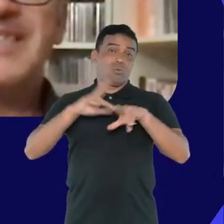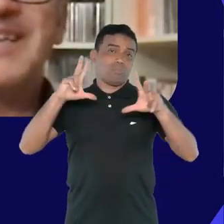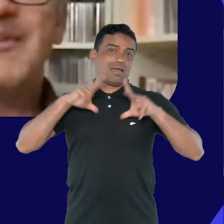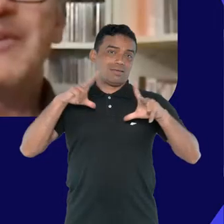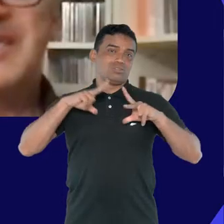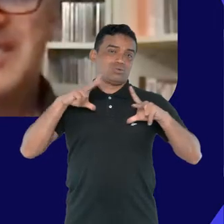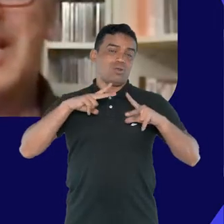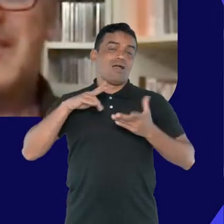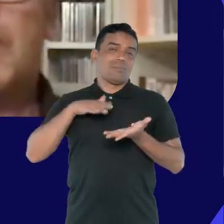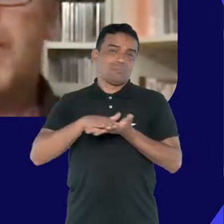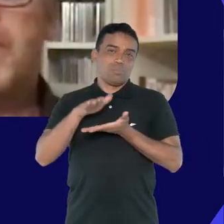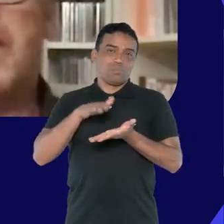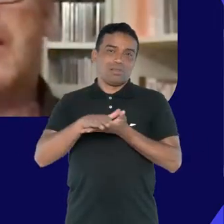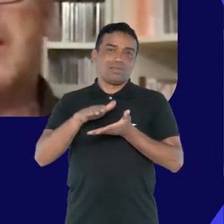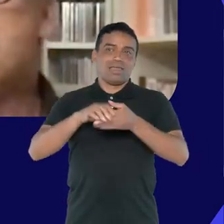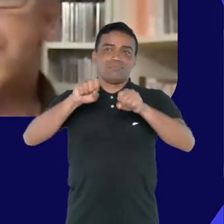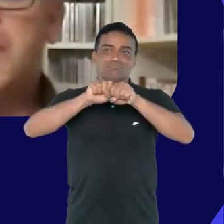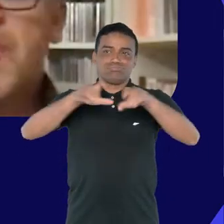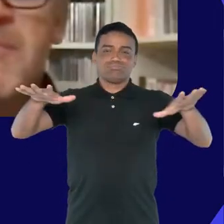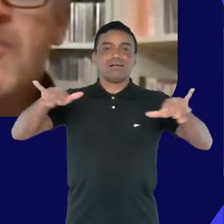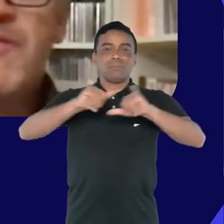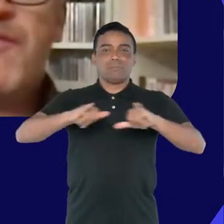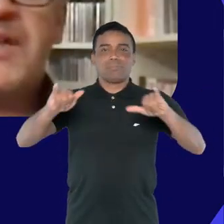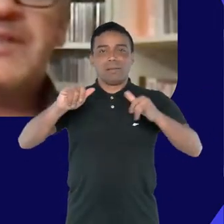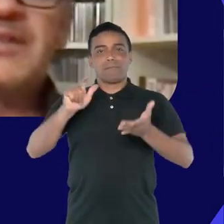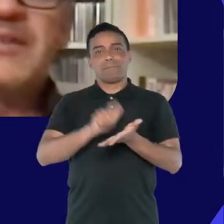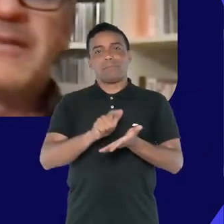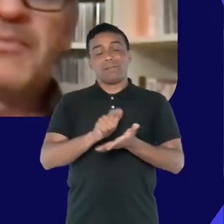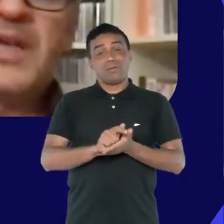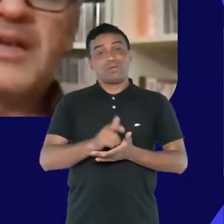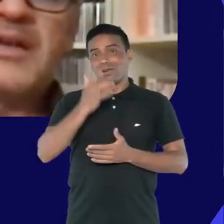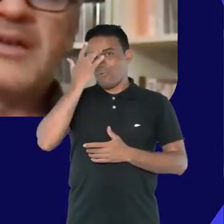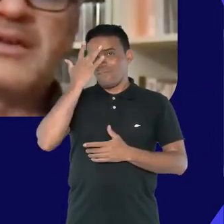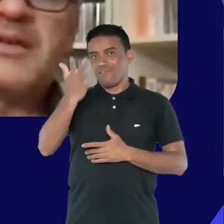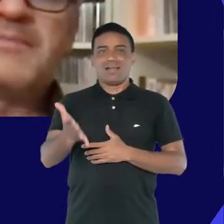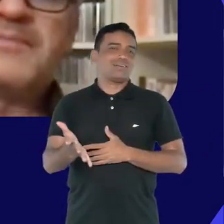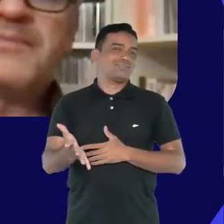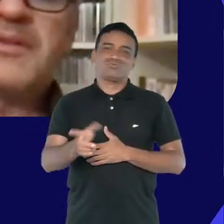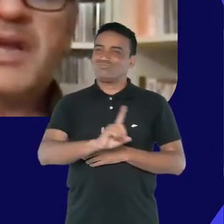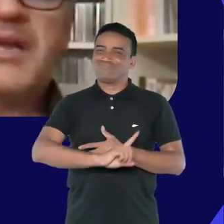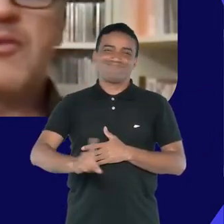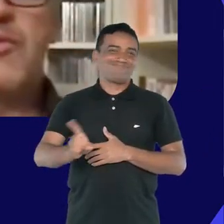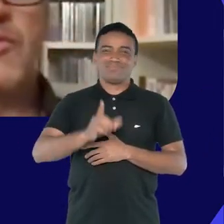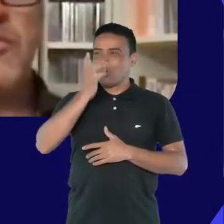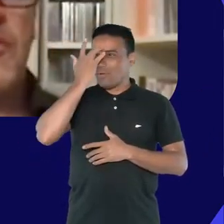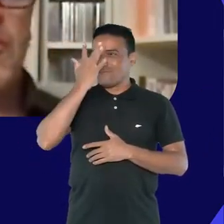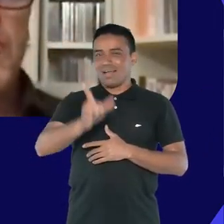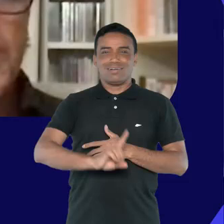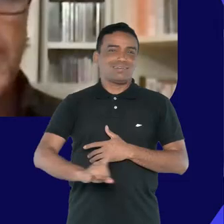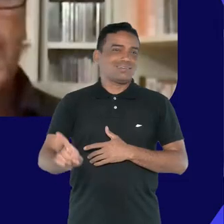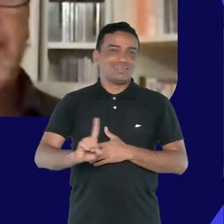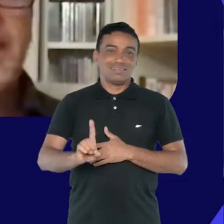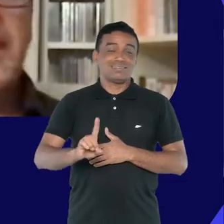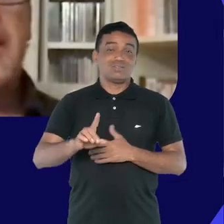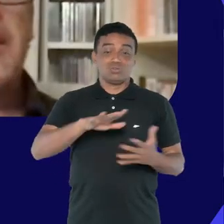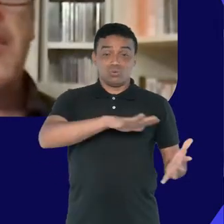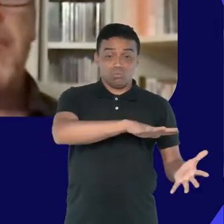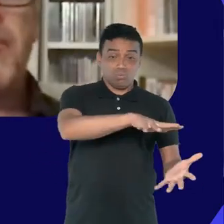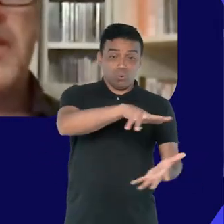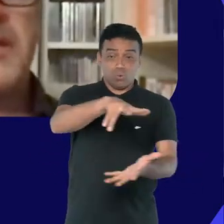que essa edição chegasse ao papel. Porque não é muito fácil, não é? O